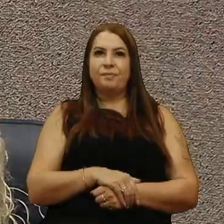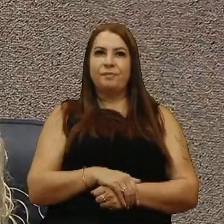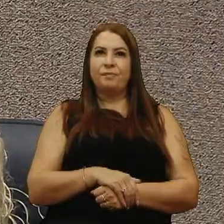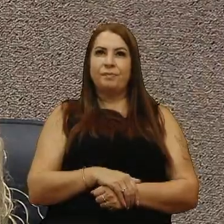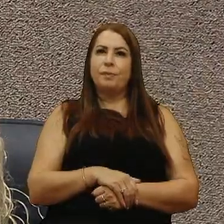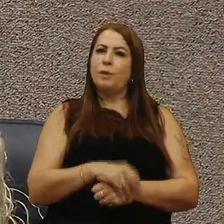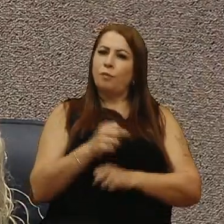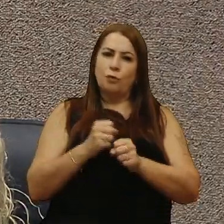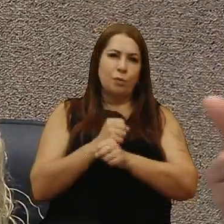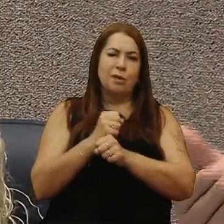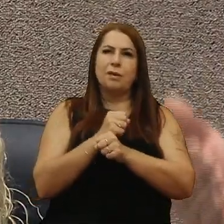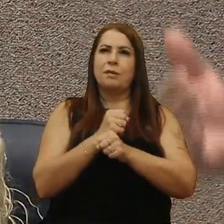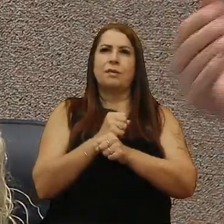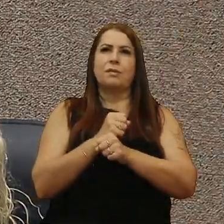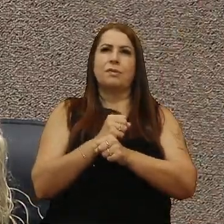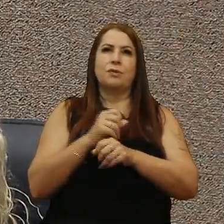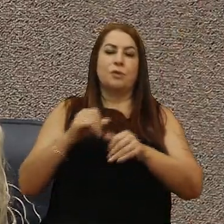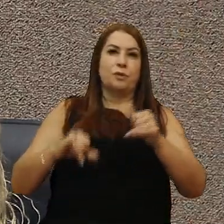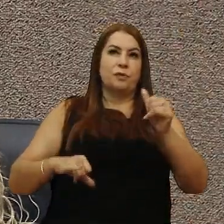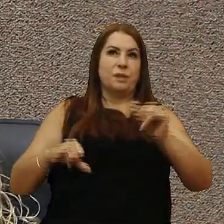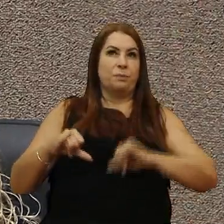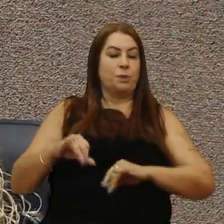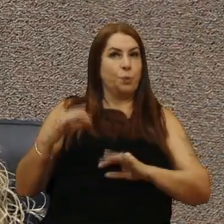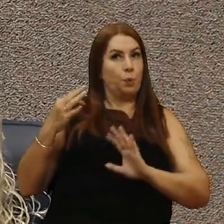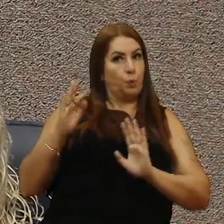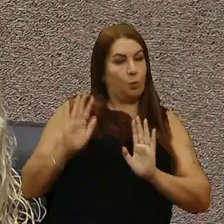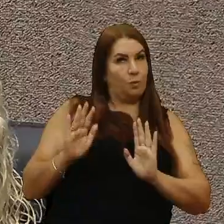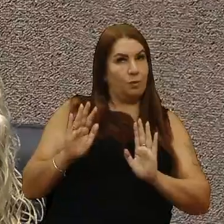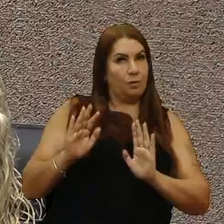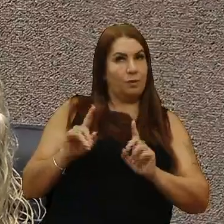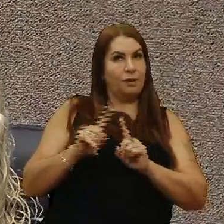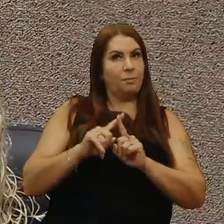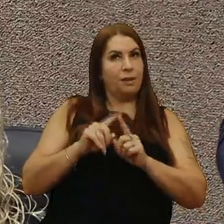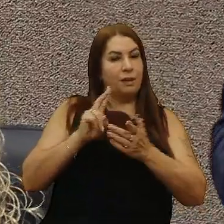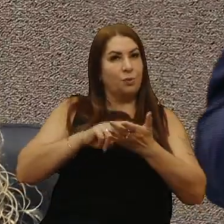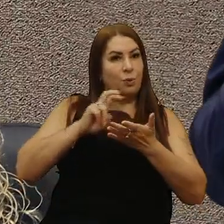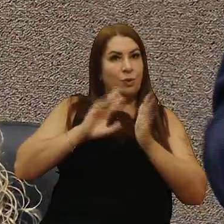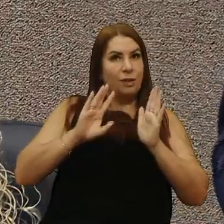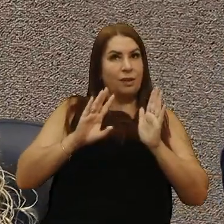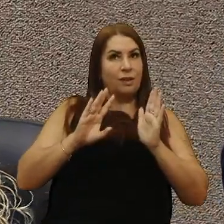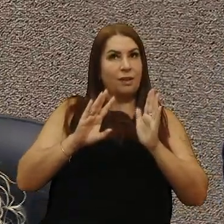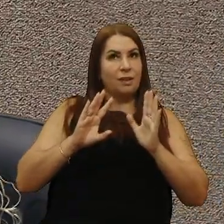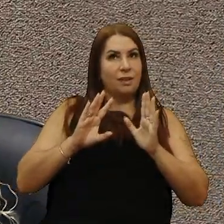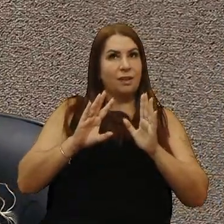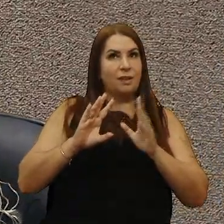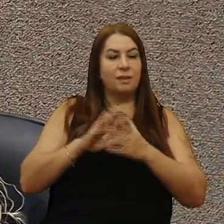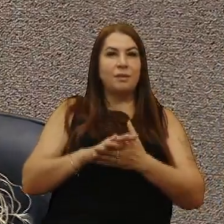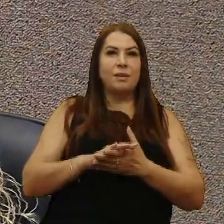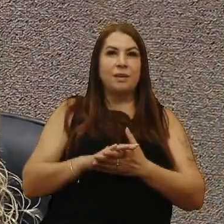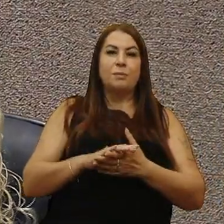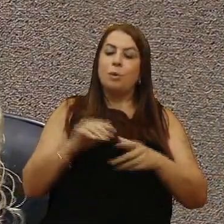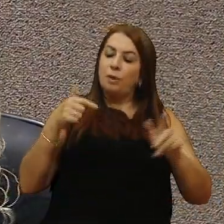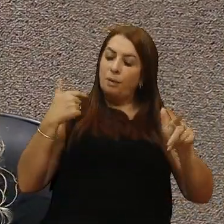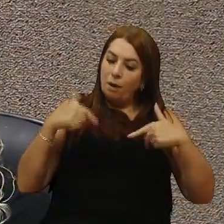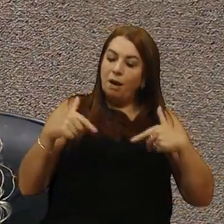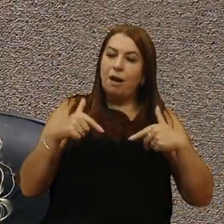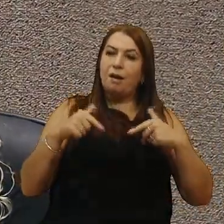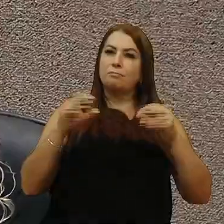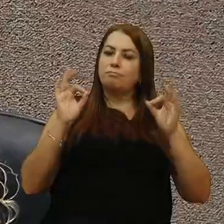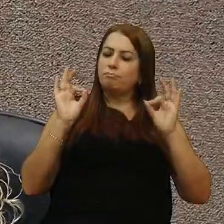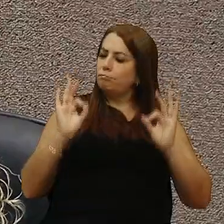foram anos de sofrimento na dor e de alegria pela acolhência, pelo trabalho